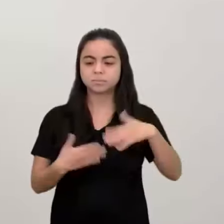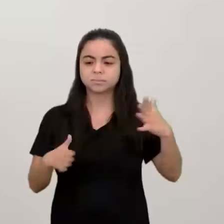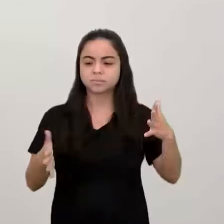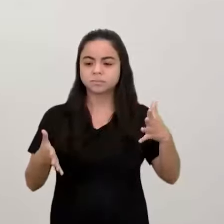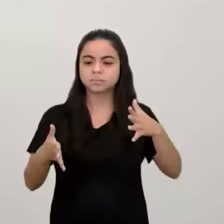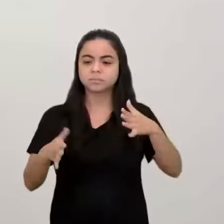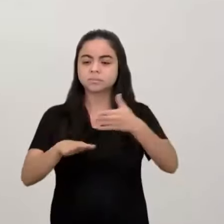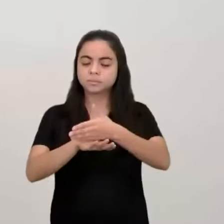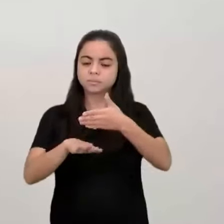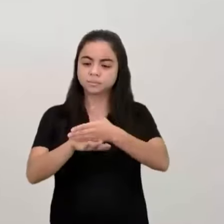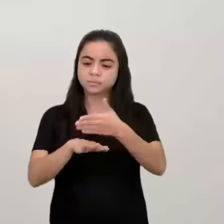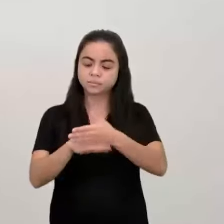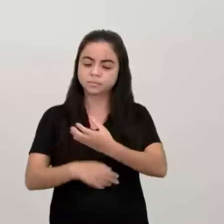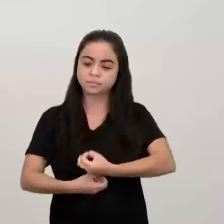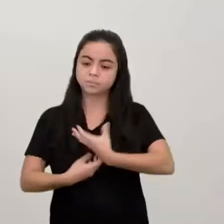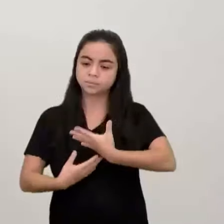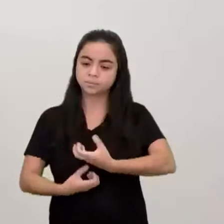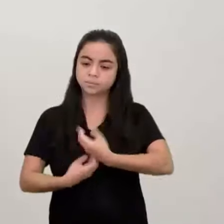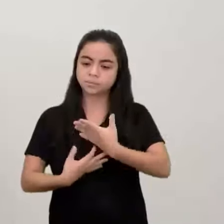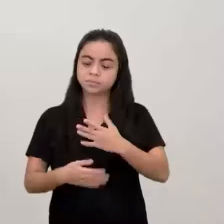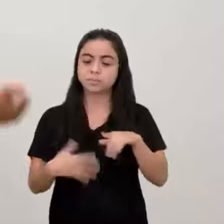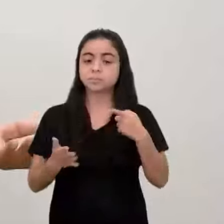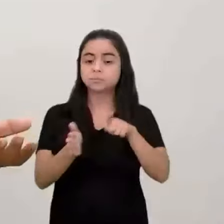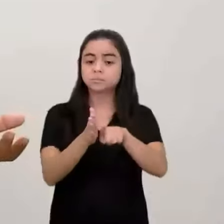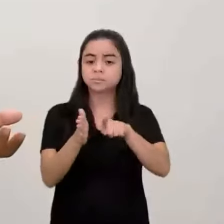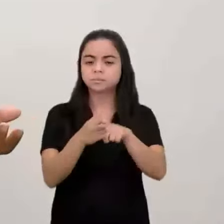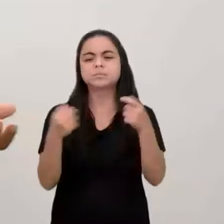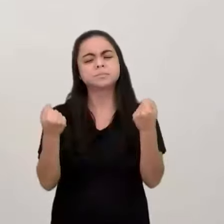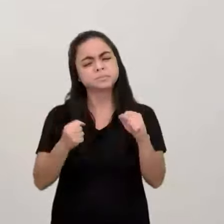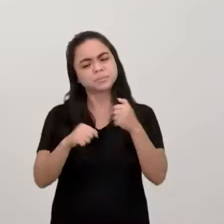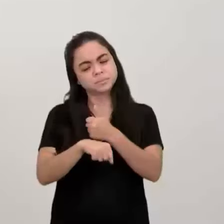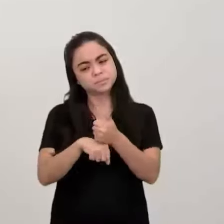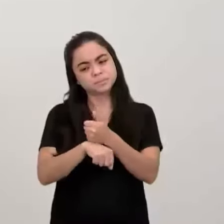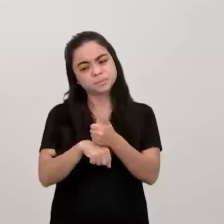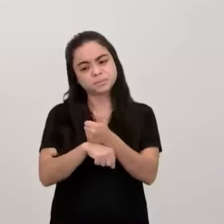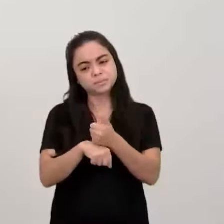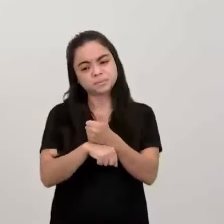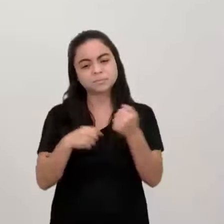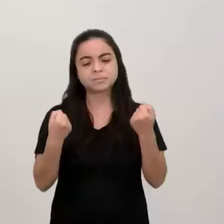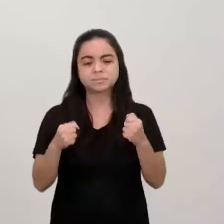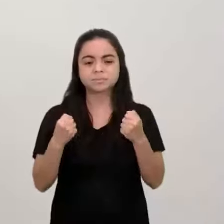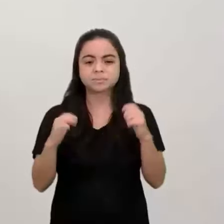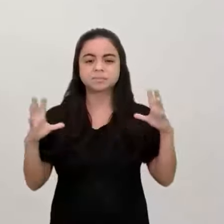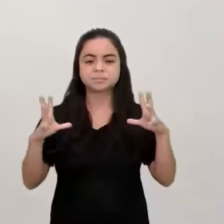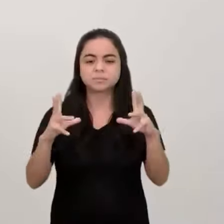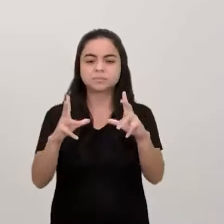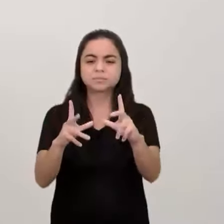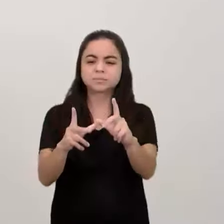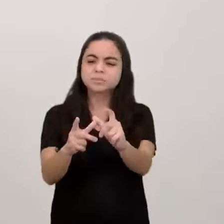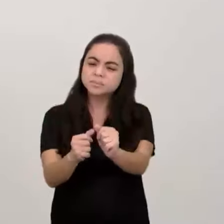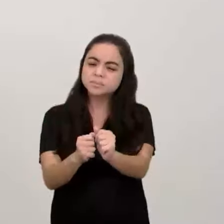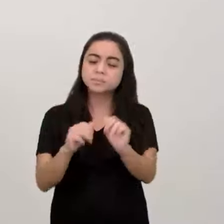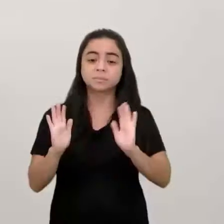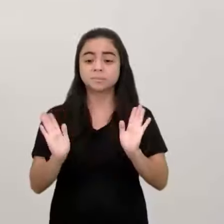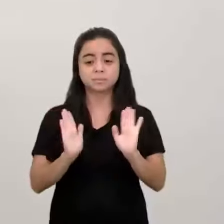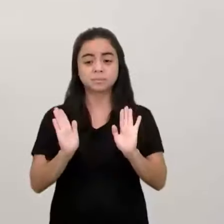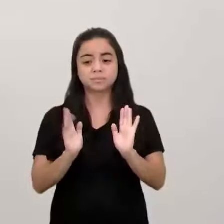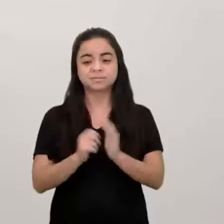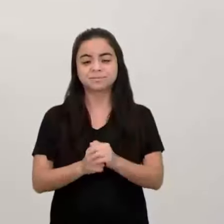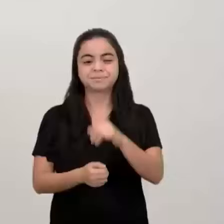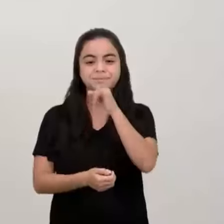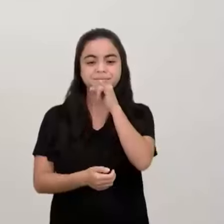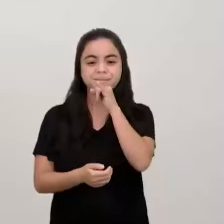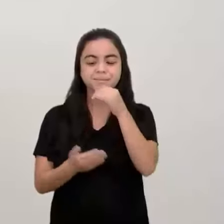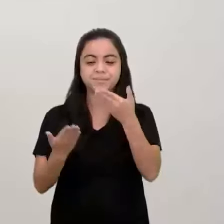parte de alguma manifestação, foi que eu perguntei: você precisa ser profissional? Precisa saber tudo sobre aquilo? Não.